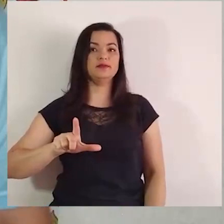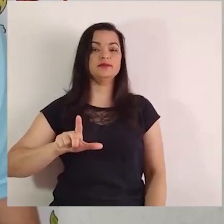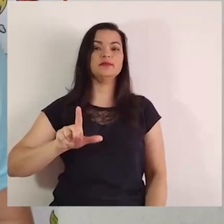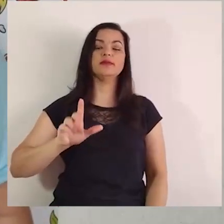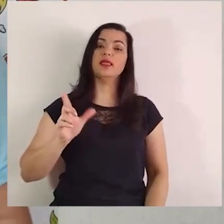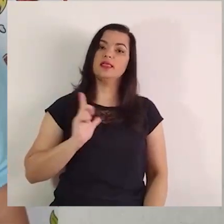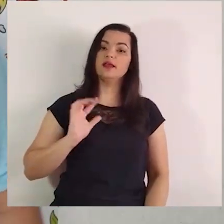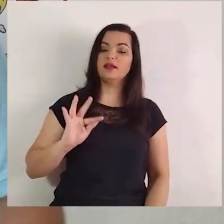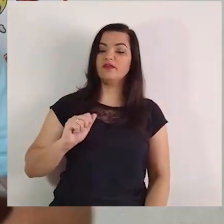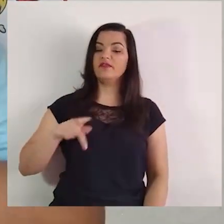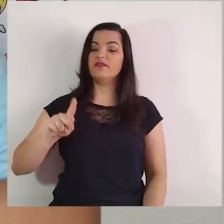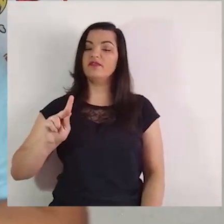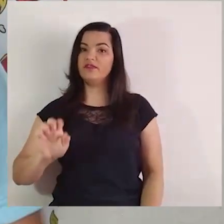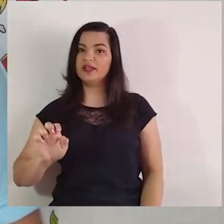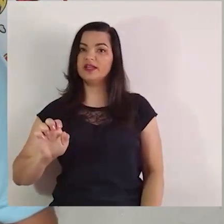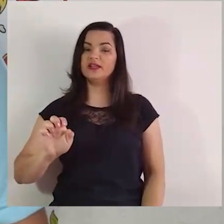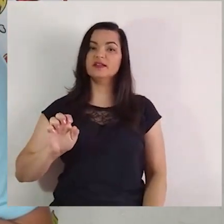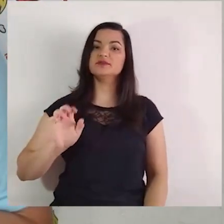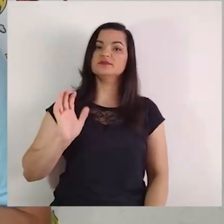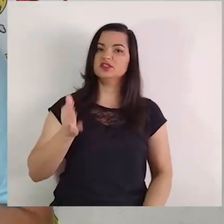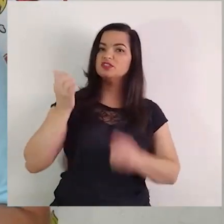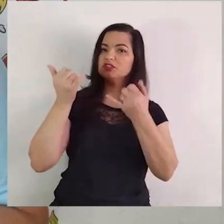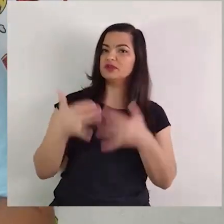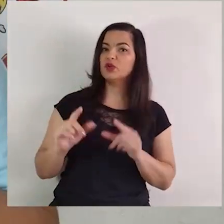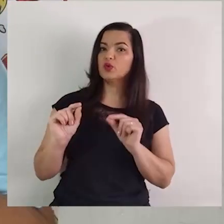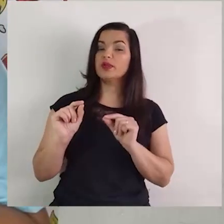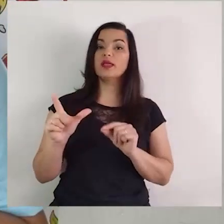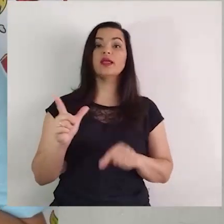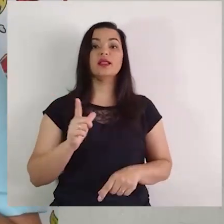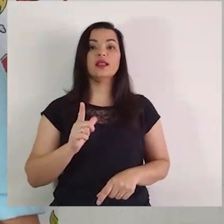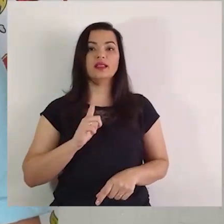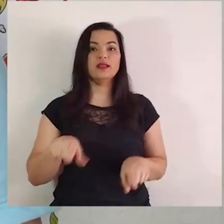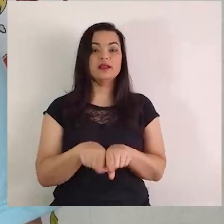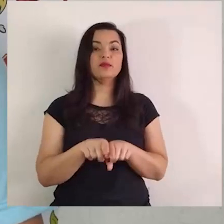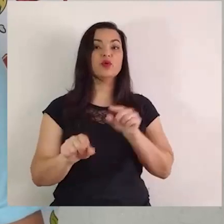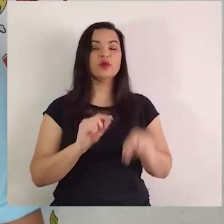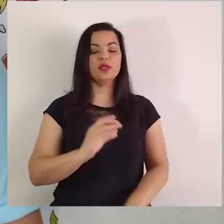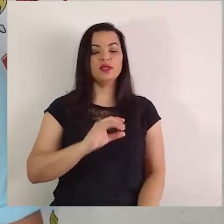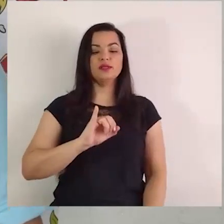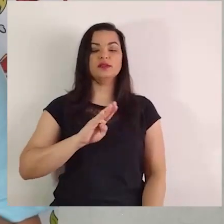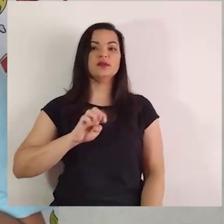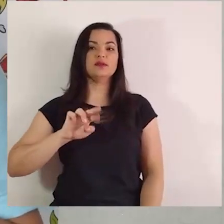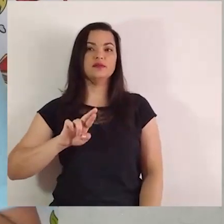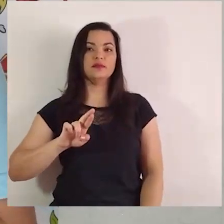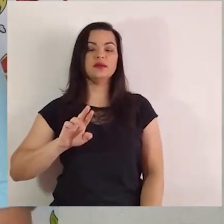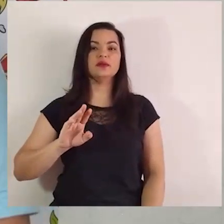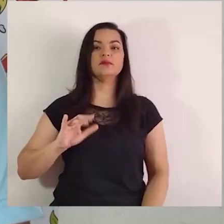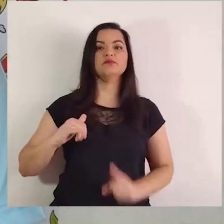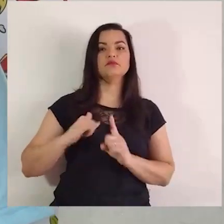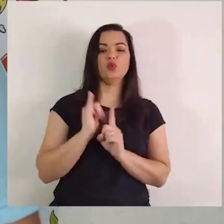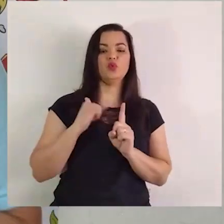para vocês o que é. E temos também, turminha, a questão do cyberbullying, que é o